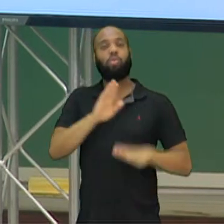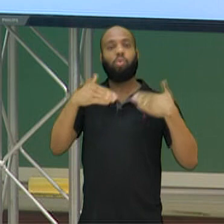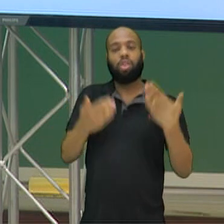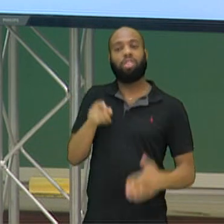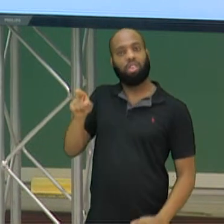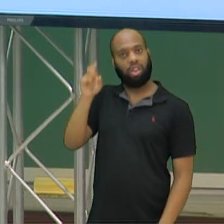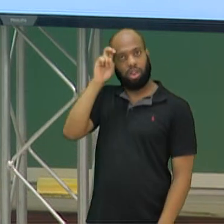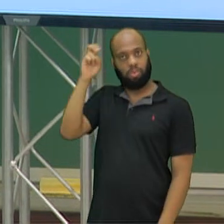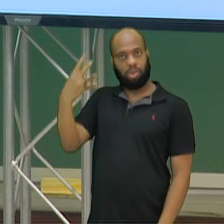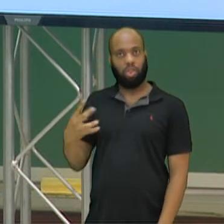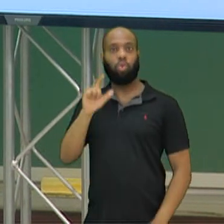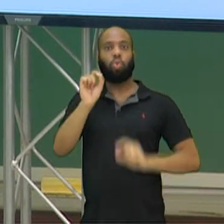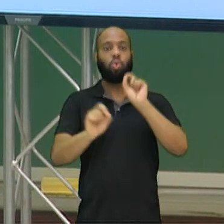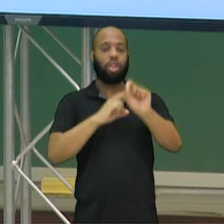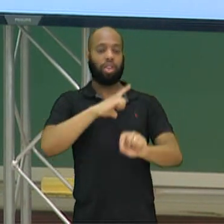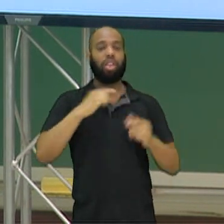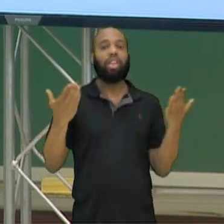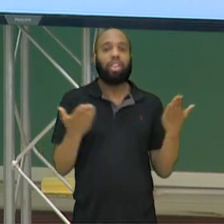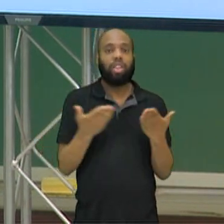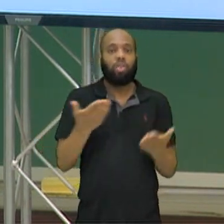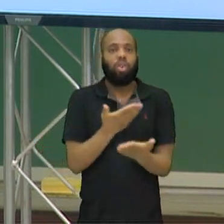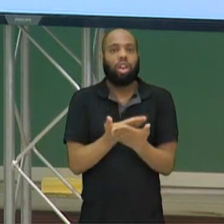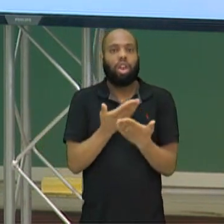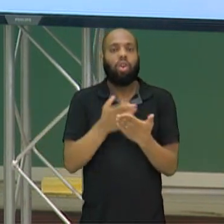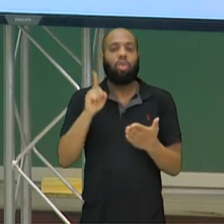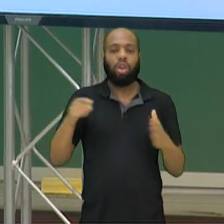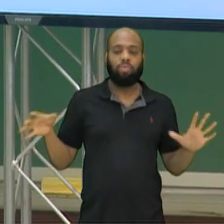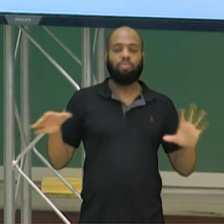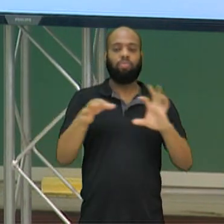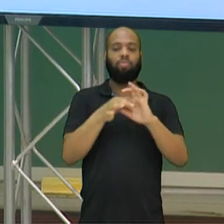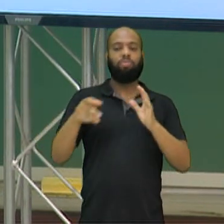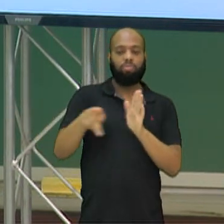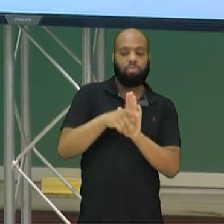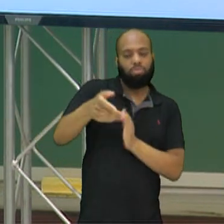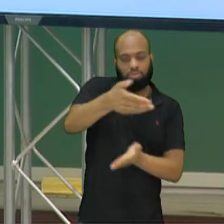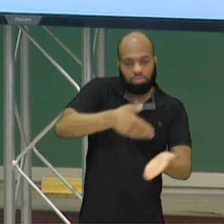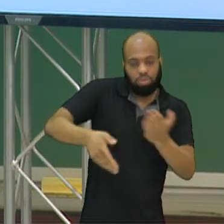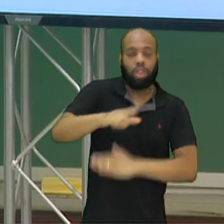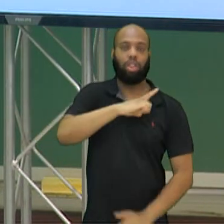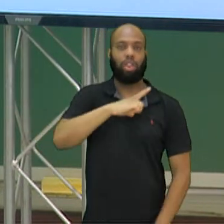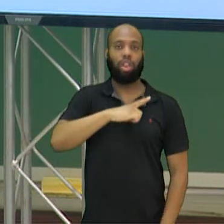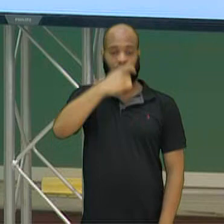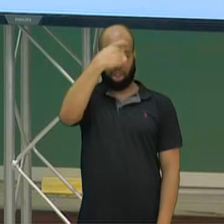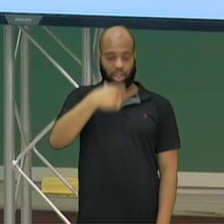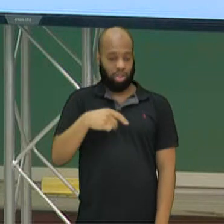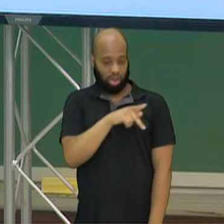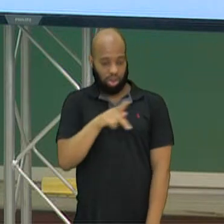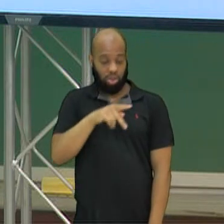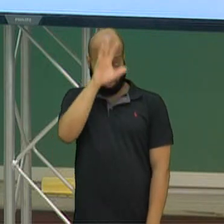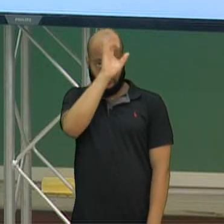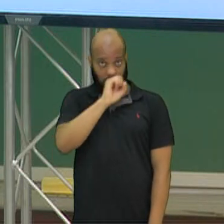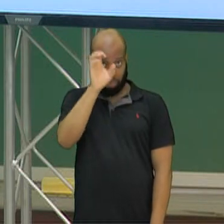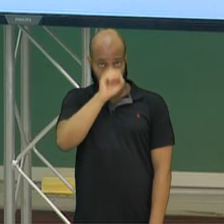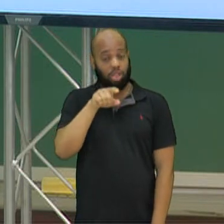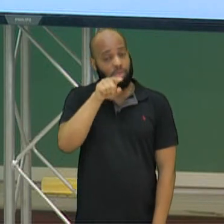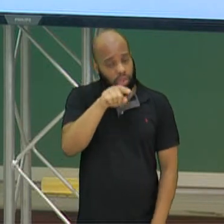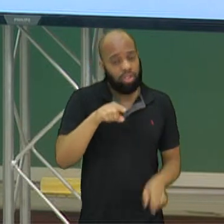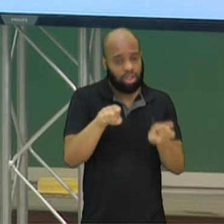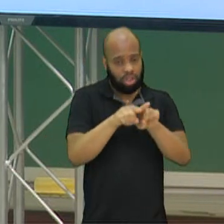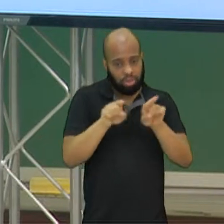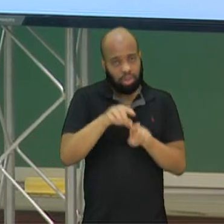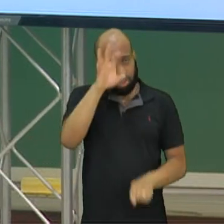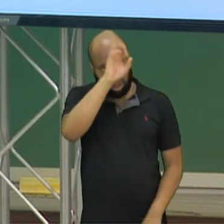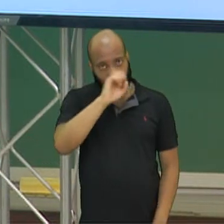que nós estamos tendo aqui nesta aula é um conjunto de interações. Eu estou aprendendo com vocês e vocês